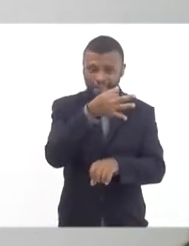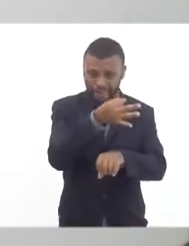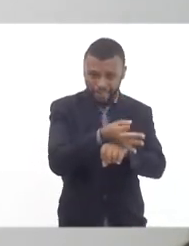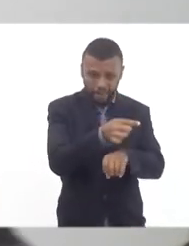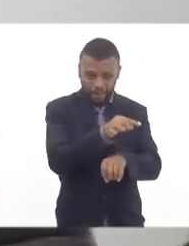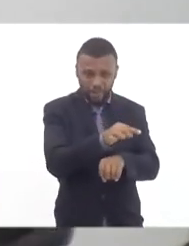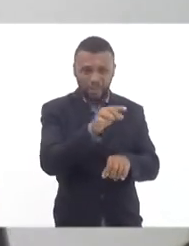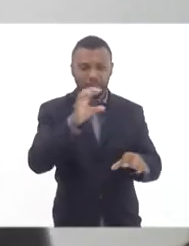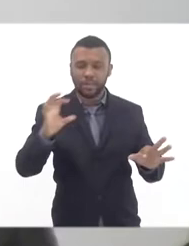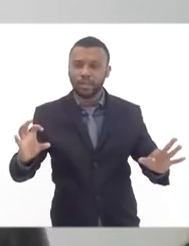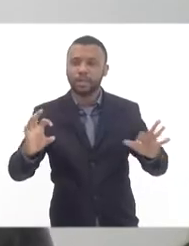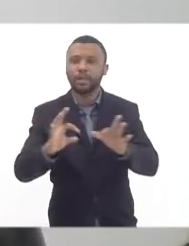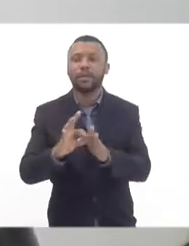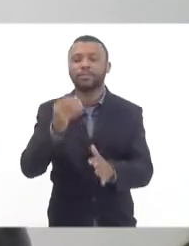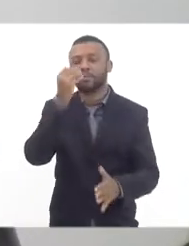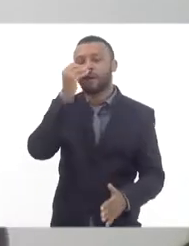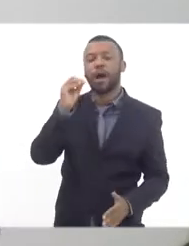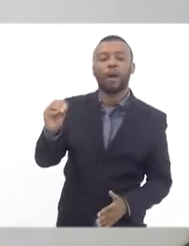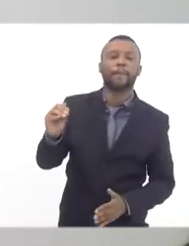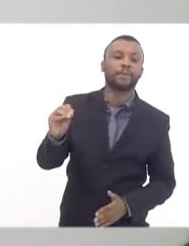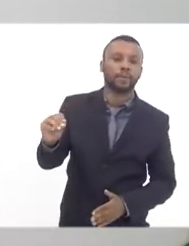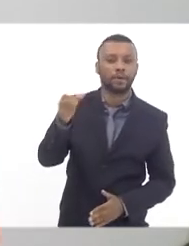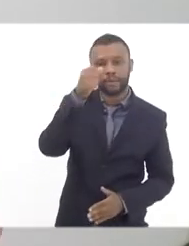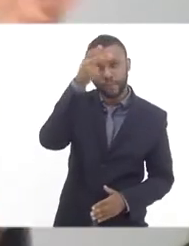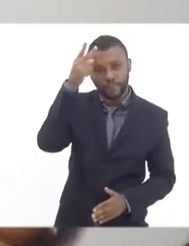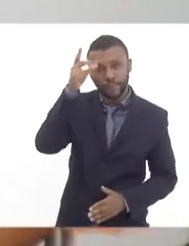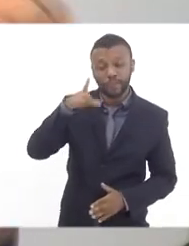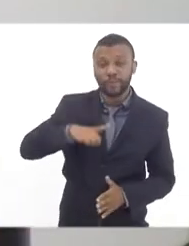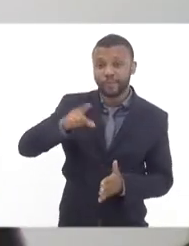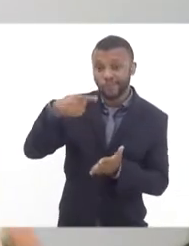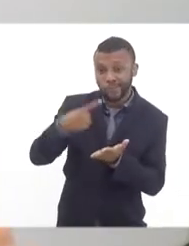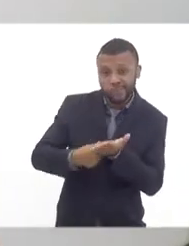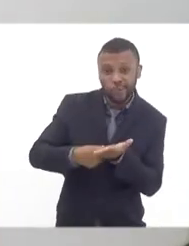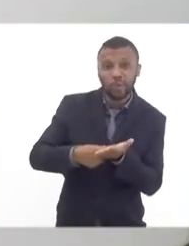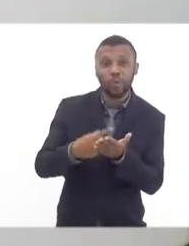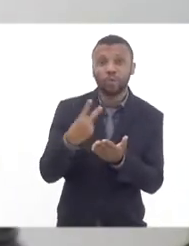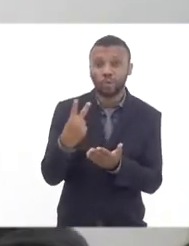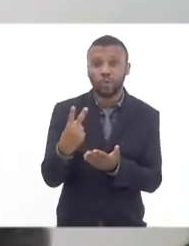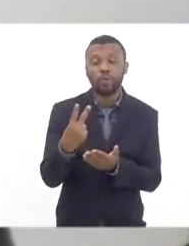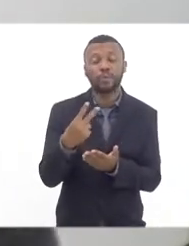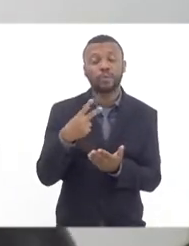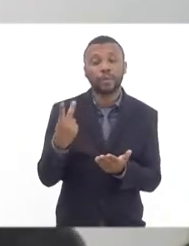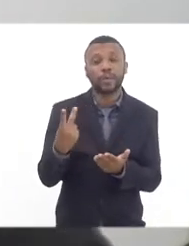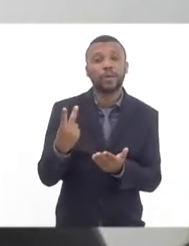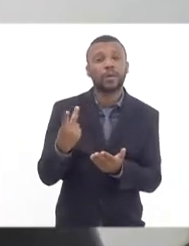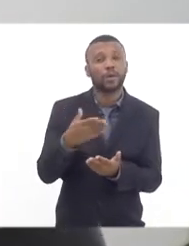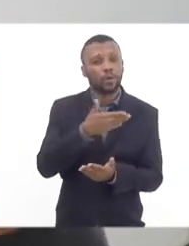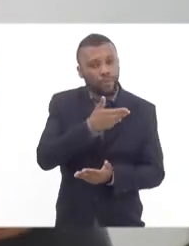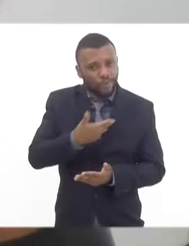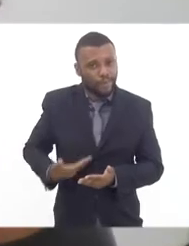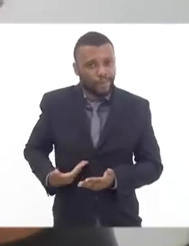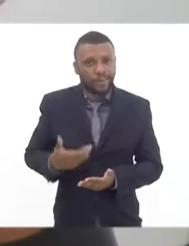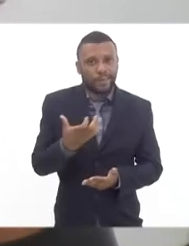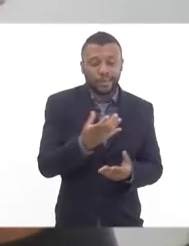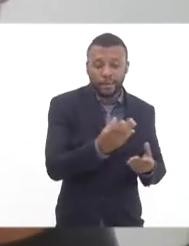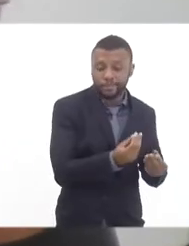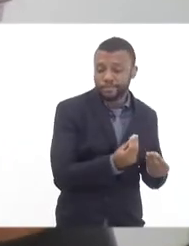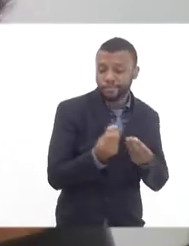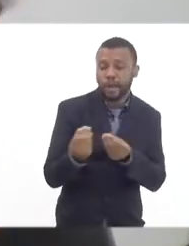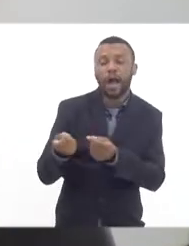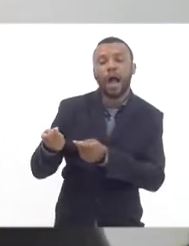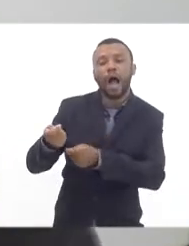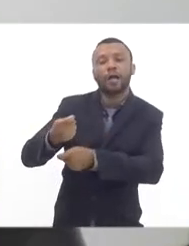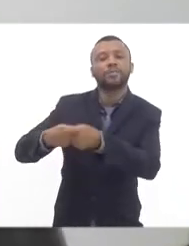Fazenda. Eu participei de duas audiências, onde o Estado queria ceder a gestão da Fazenda para a Prefeitura. E a